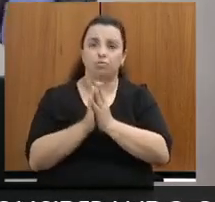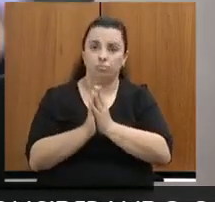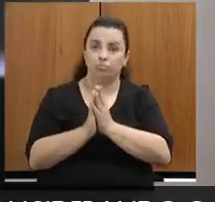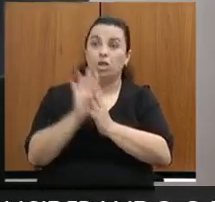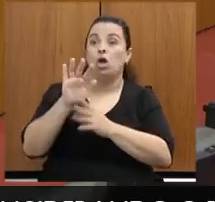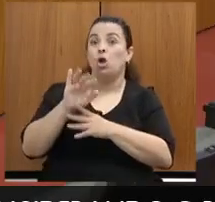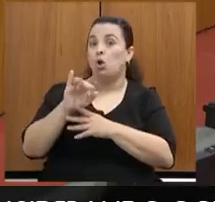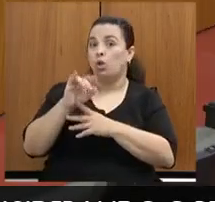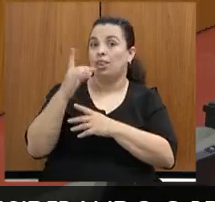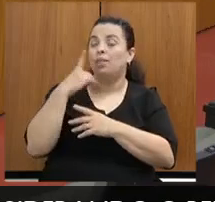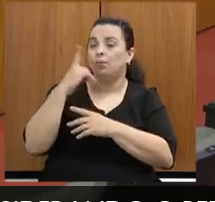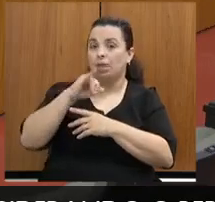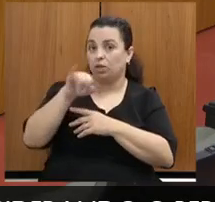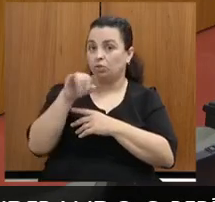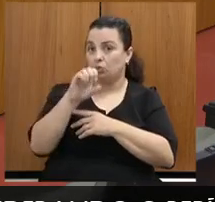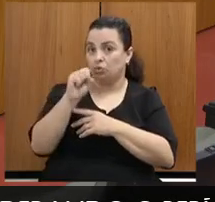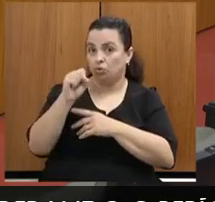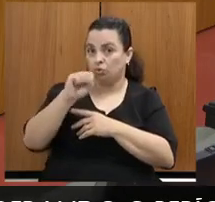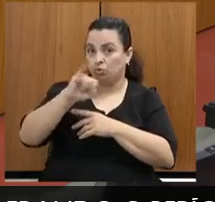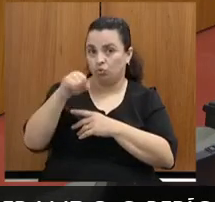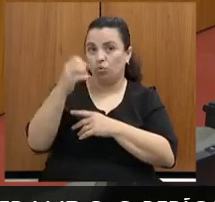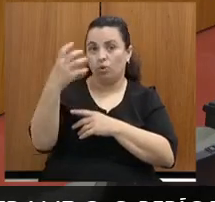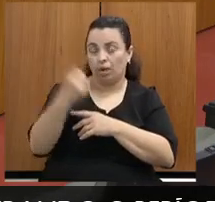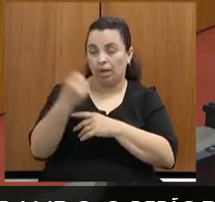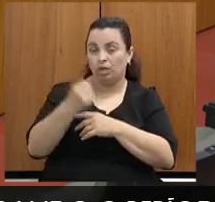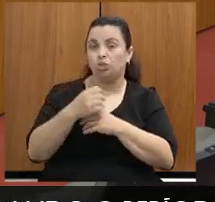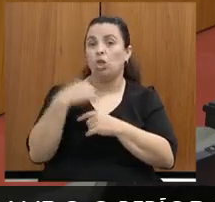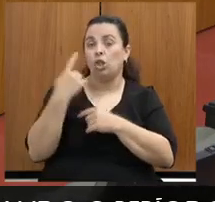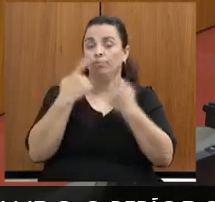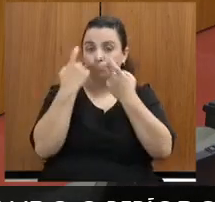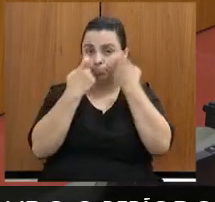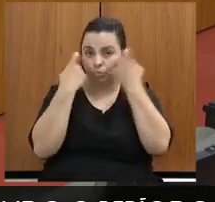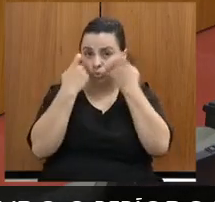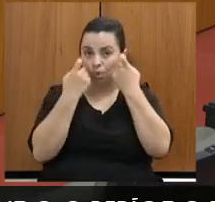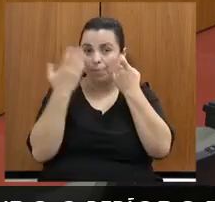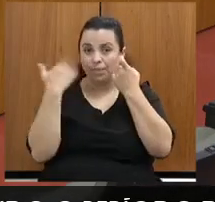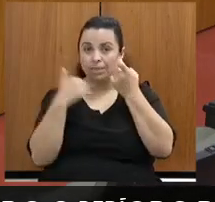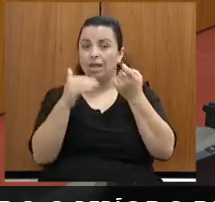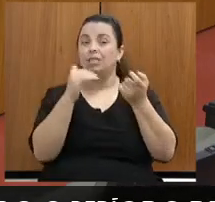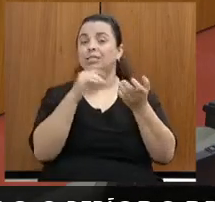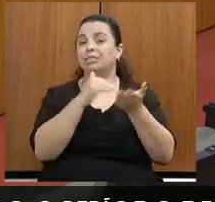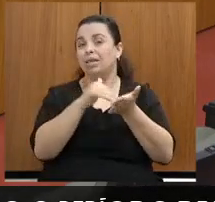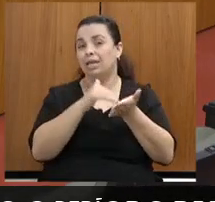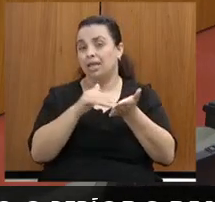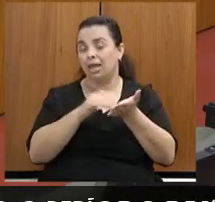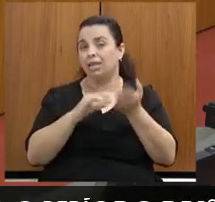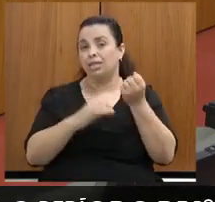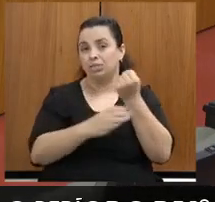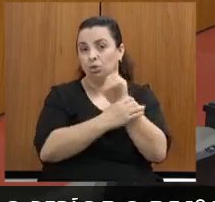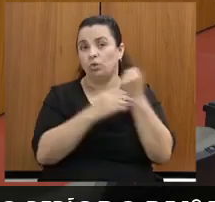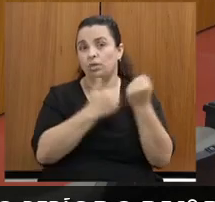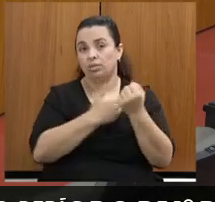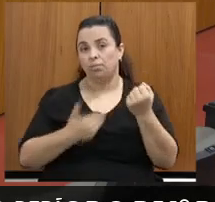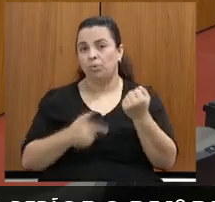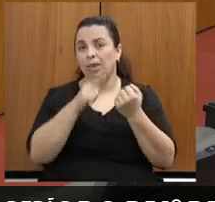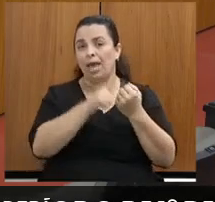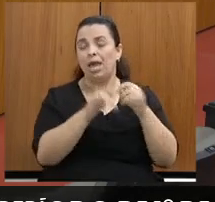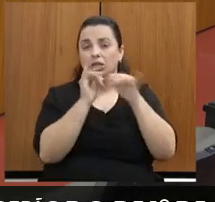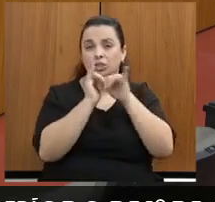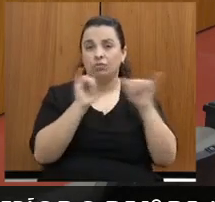quando aqui estivemos com Secretário de Segurança Pública quando eles anunciaram que ia fechar 26